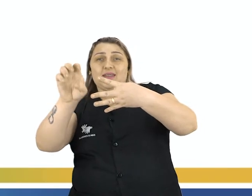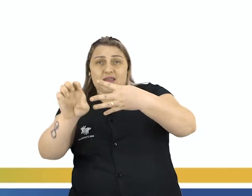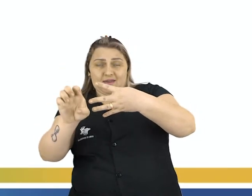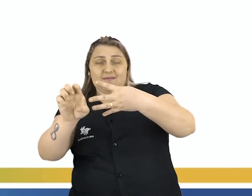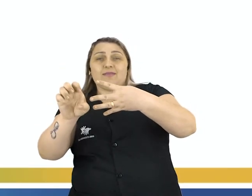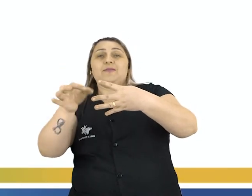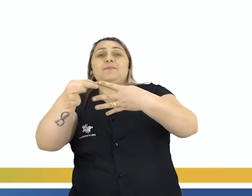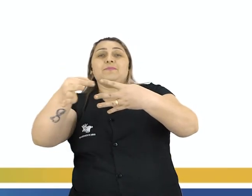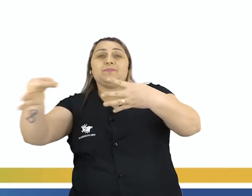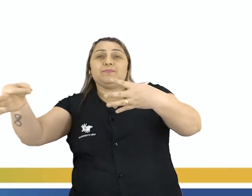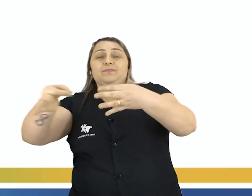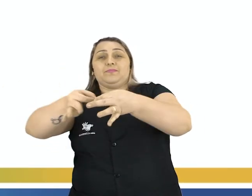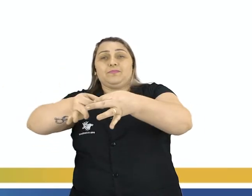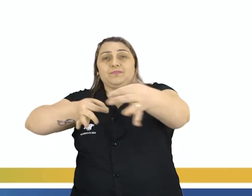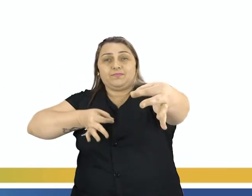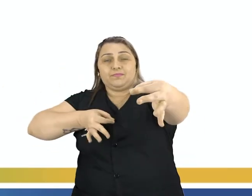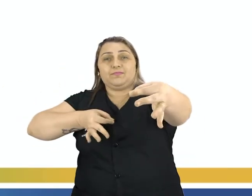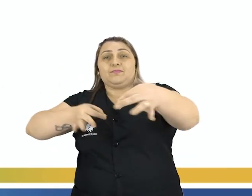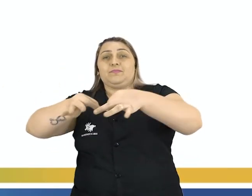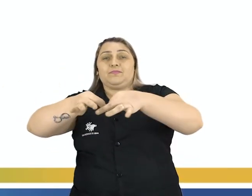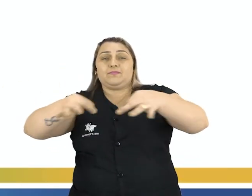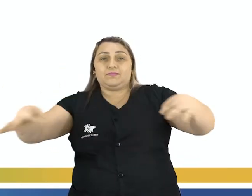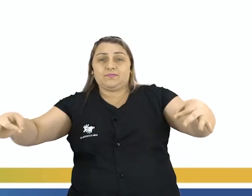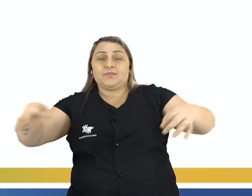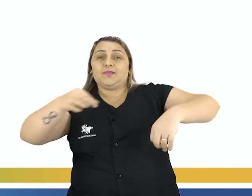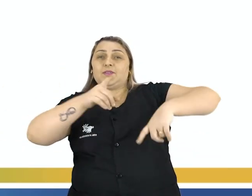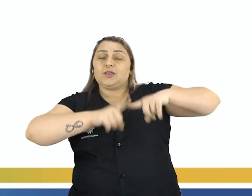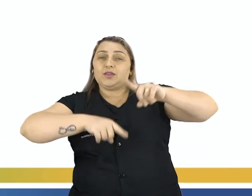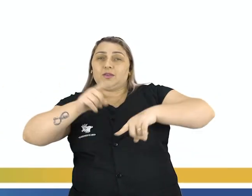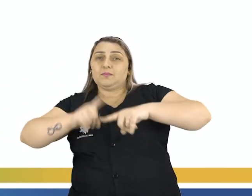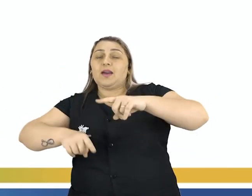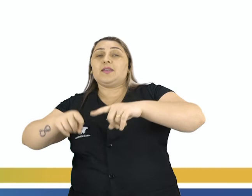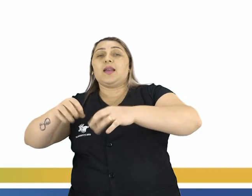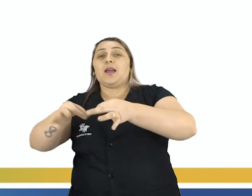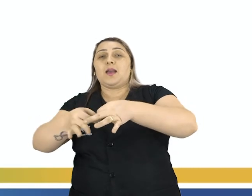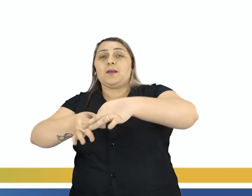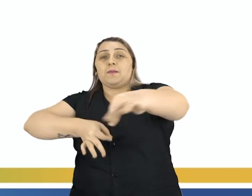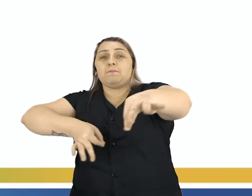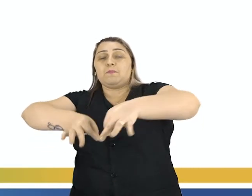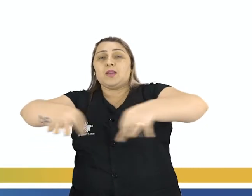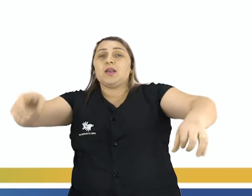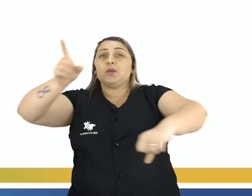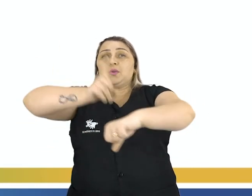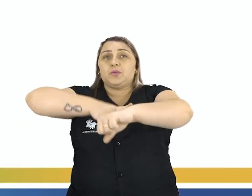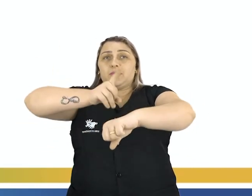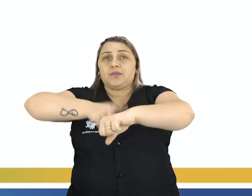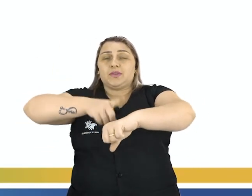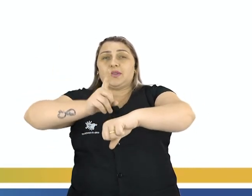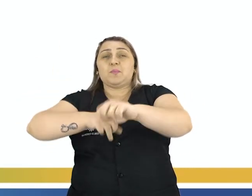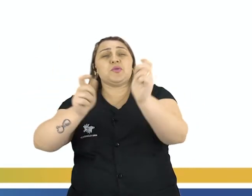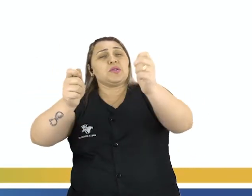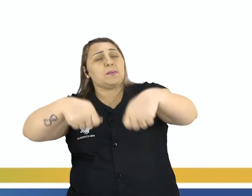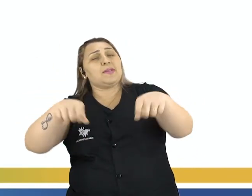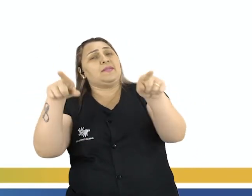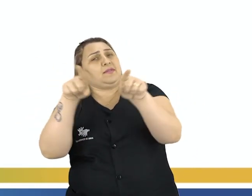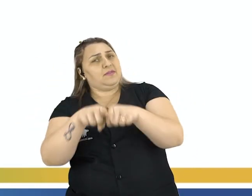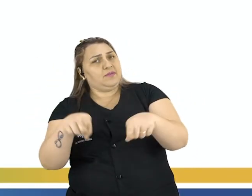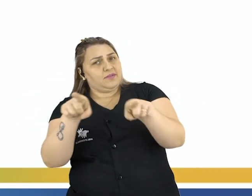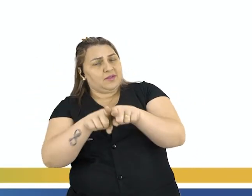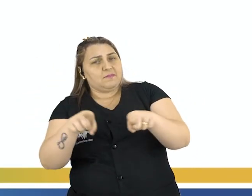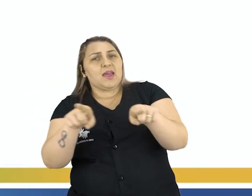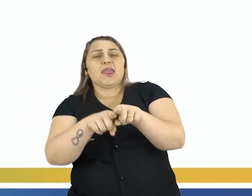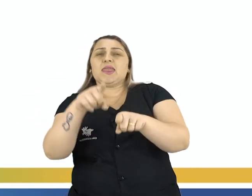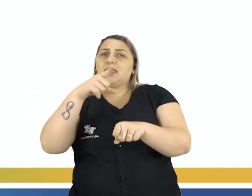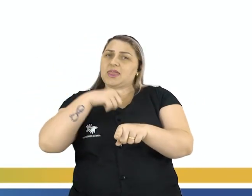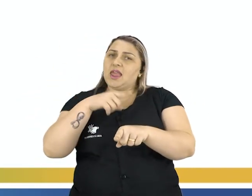comprimento, como as medidas de massa, como as medidas de tempo. As medidas de capacidade, elas também